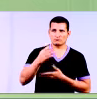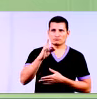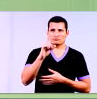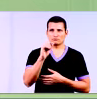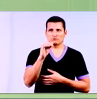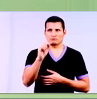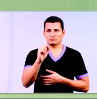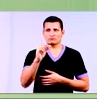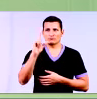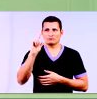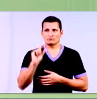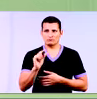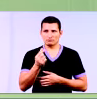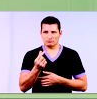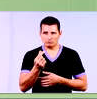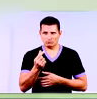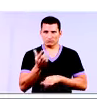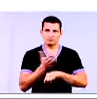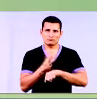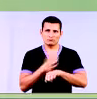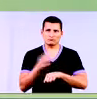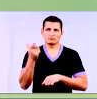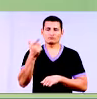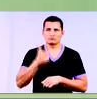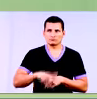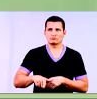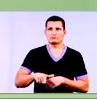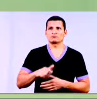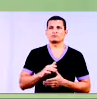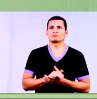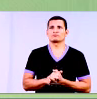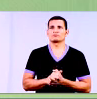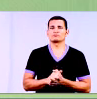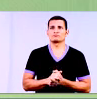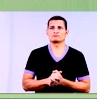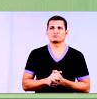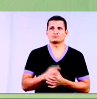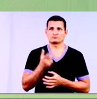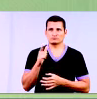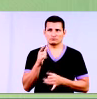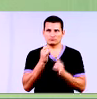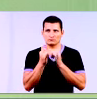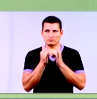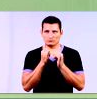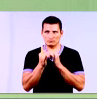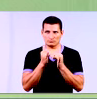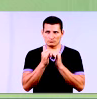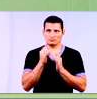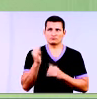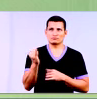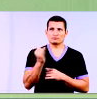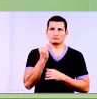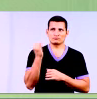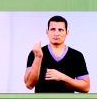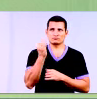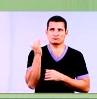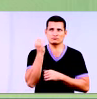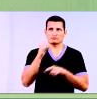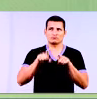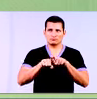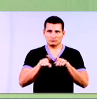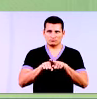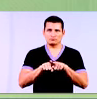redução de custos para atividades repetitivas. Outra informação bastante importante que geralmente cai em